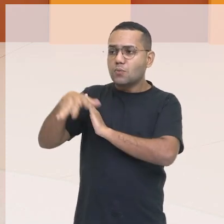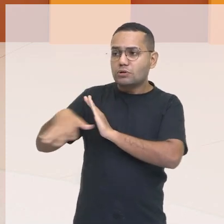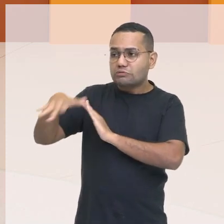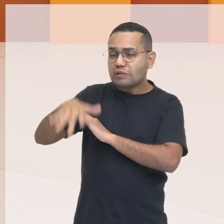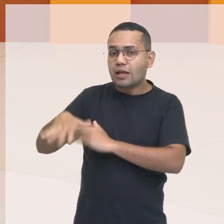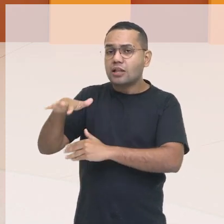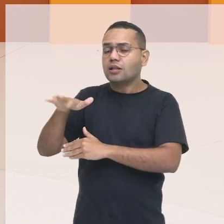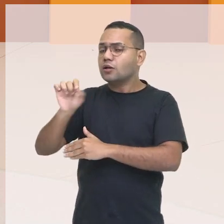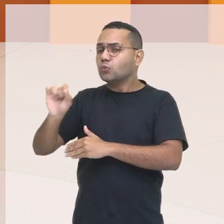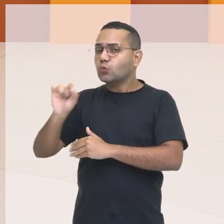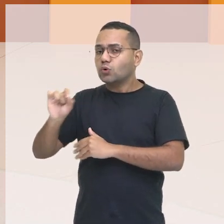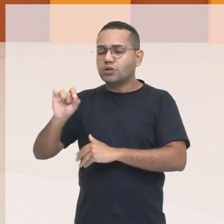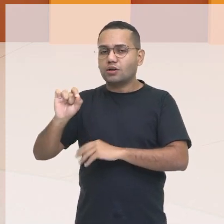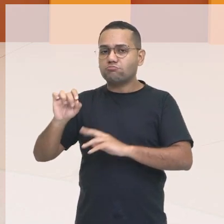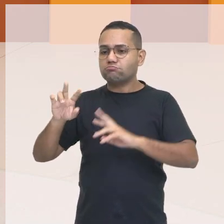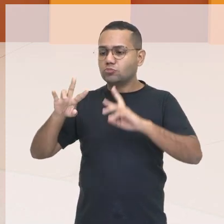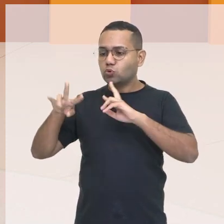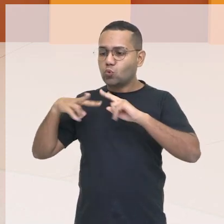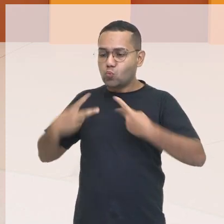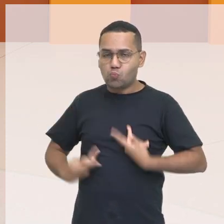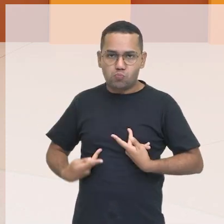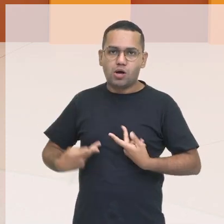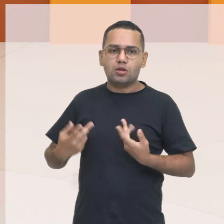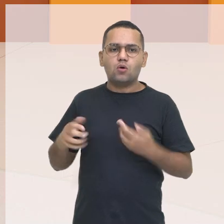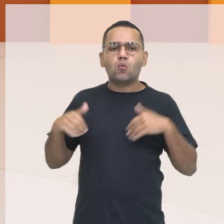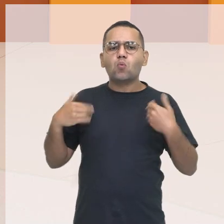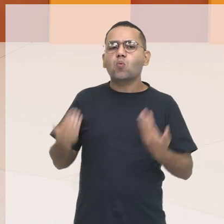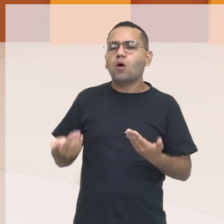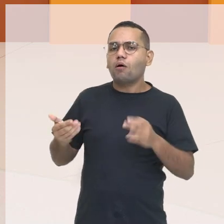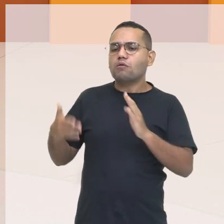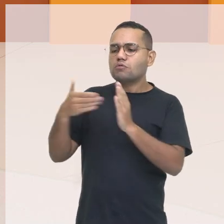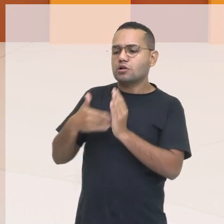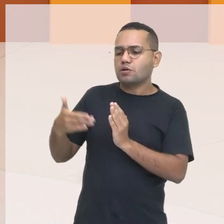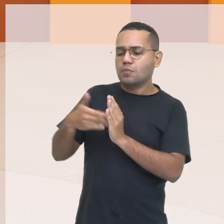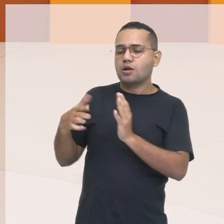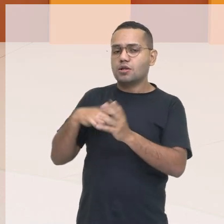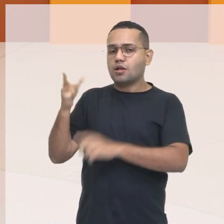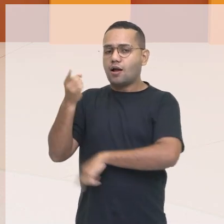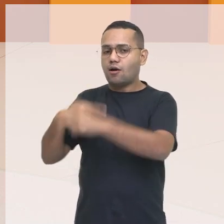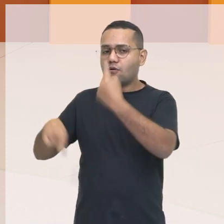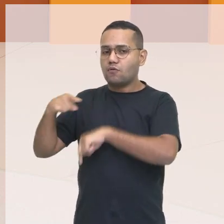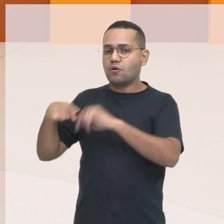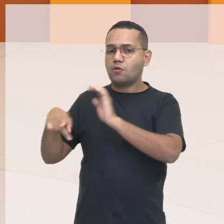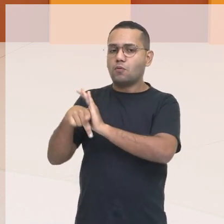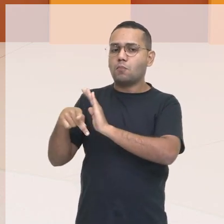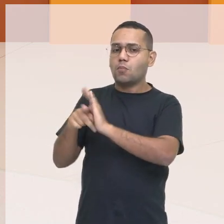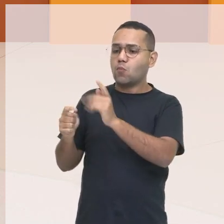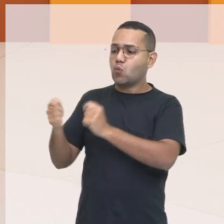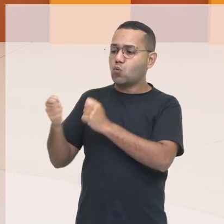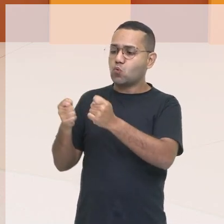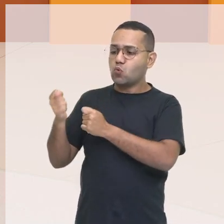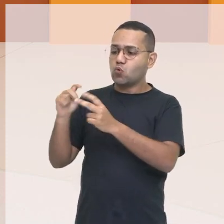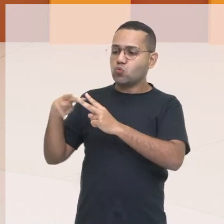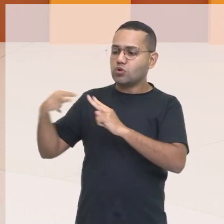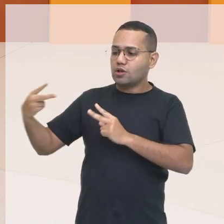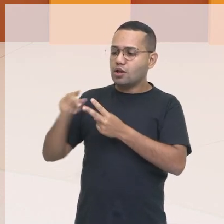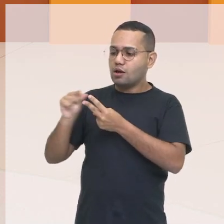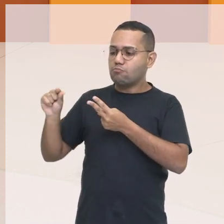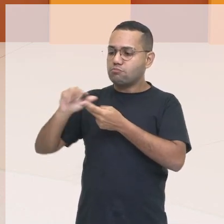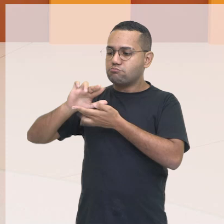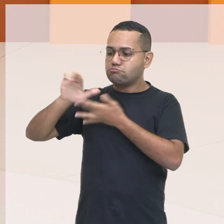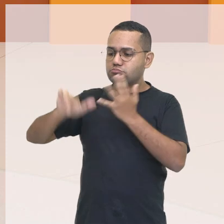da vida do ser humano. Quais são os limites e avanços na manipulação da vida humana? Esse é o